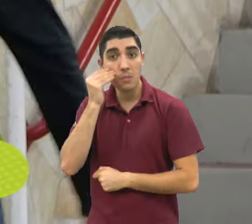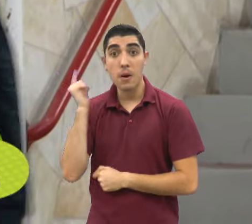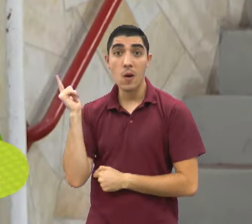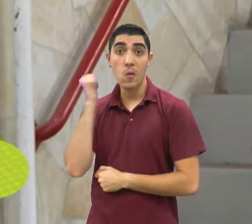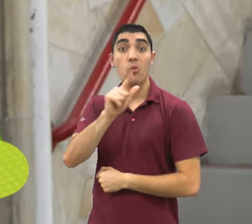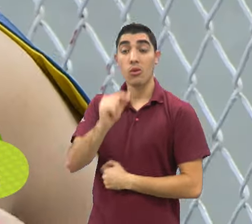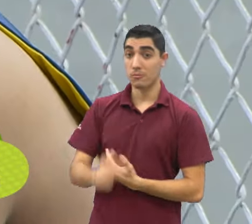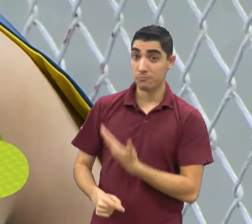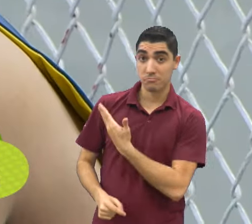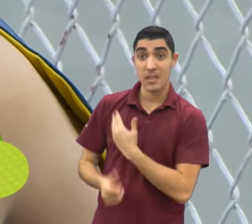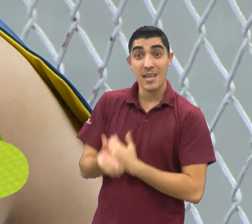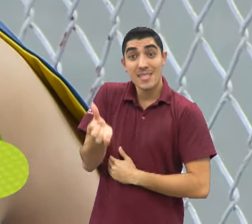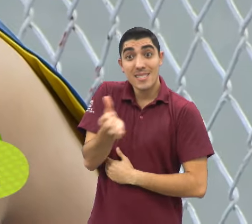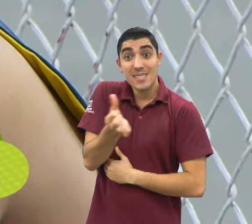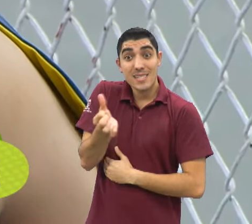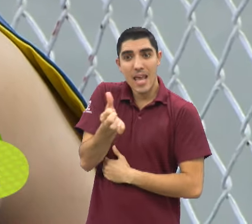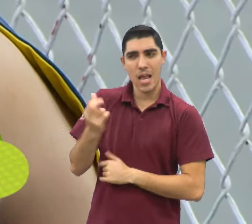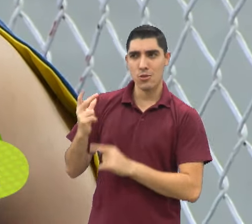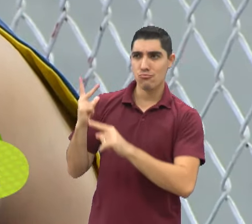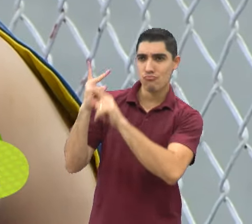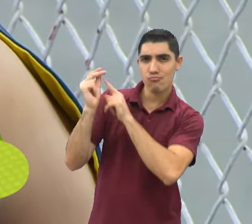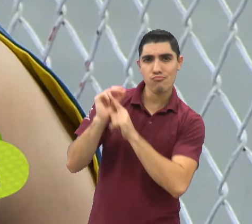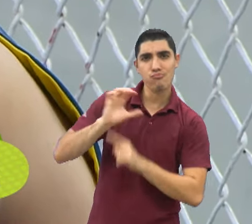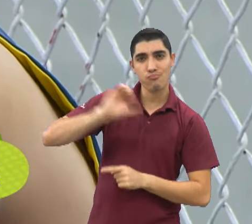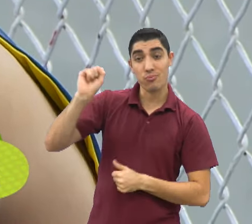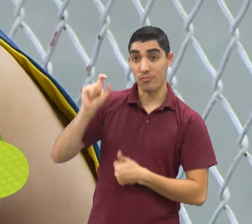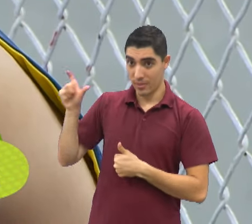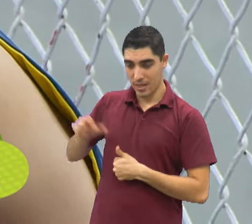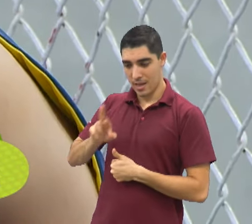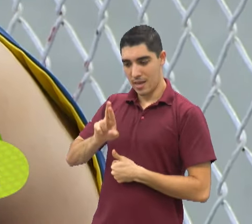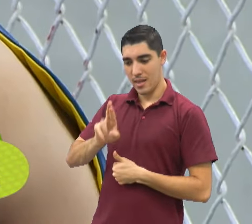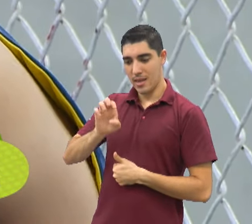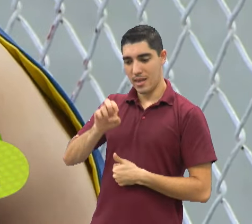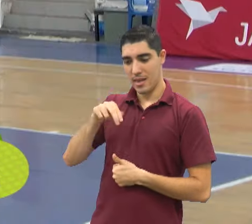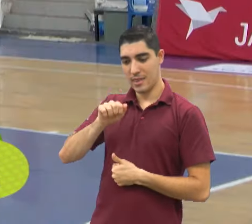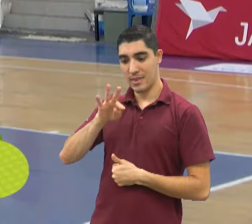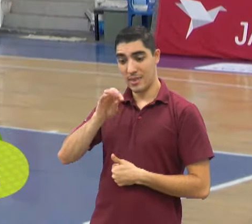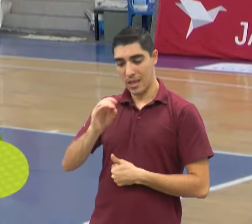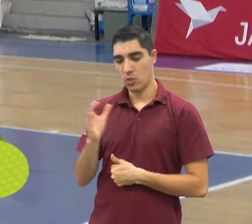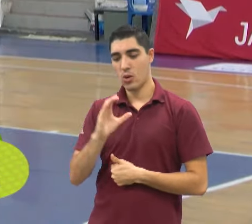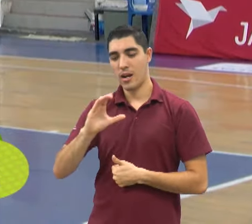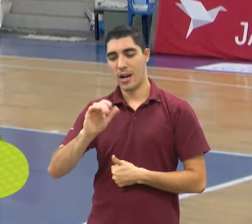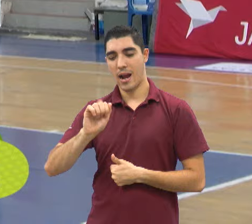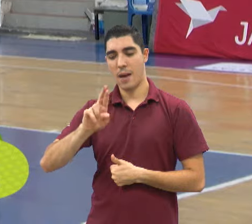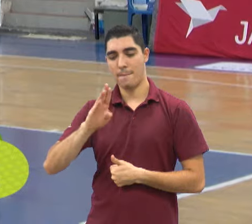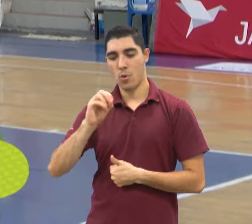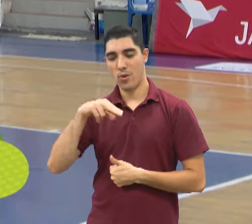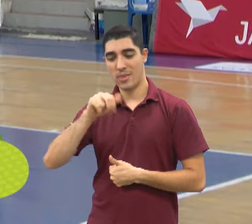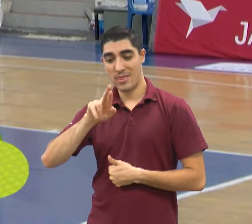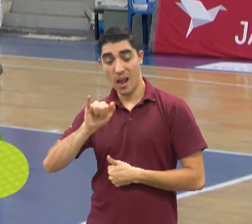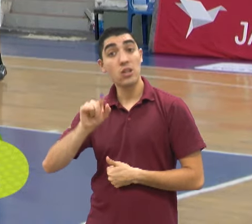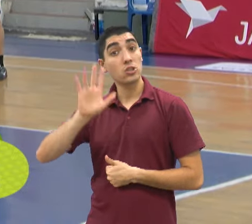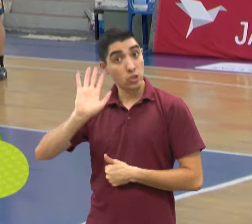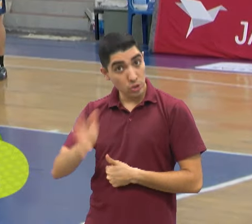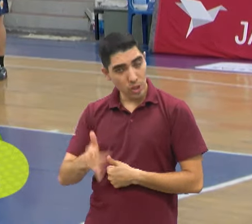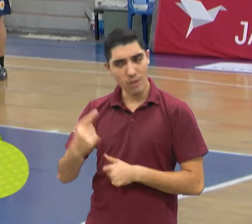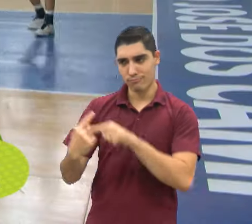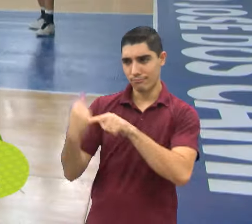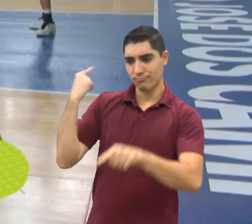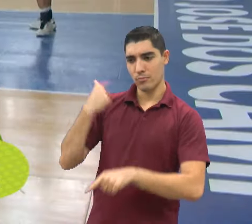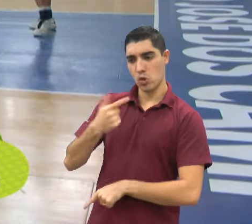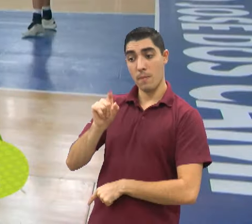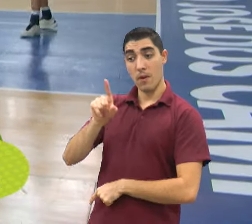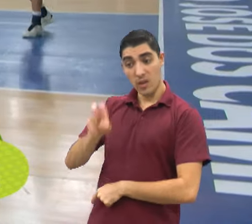título paulista. Além de Renato Carbonari, que já jogou e ganhou uma final de estadual pela Águia em